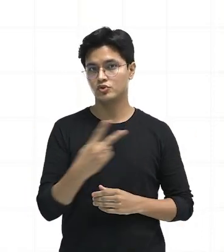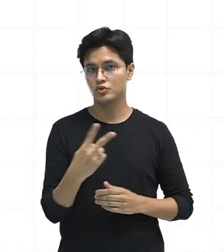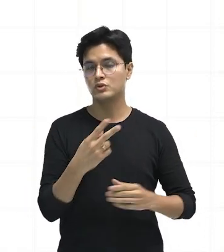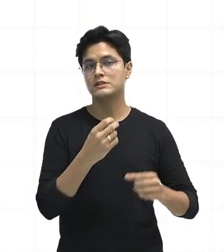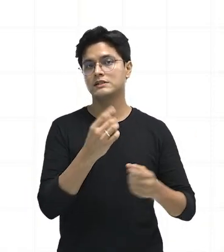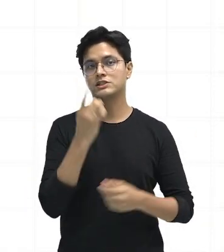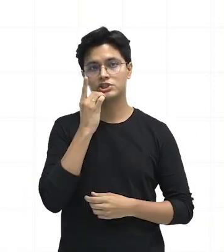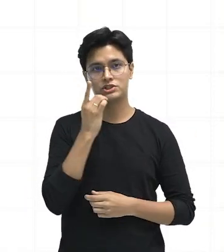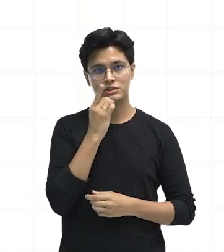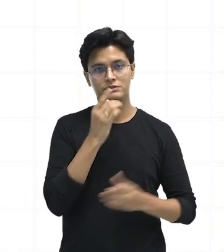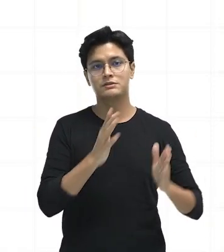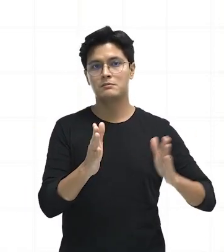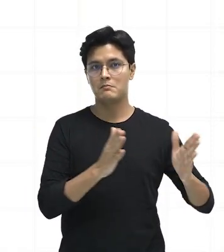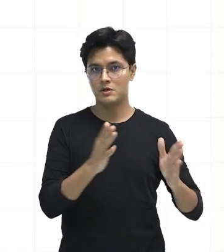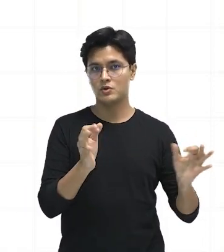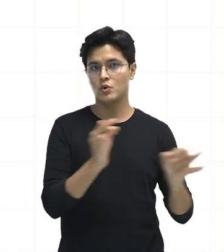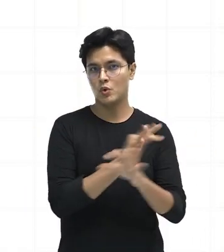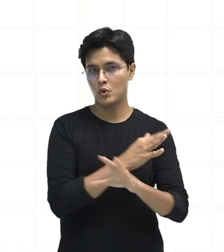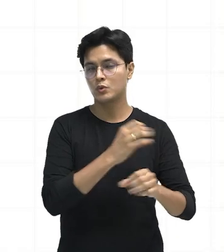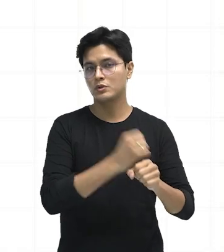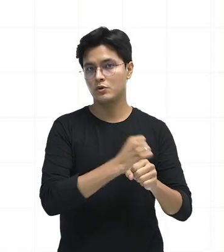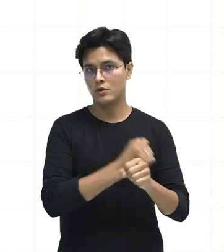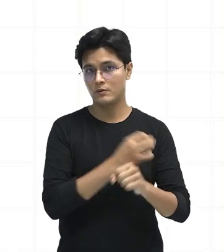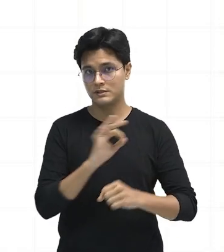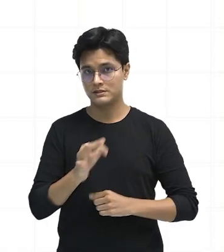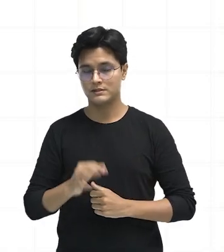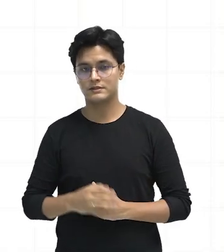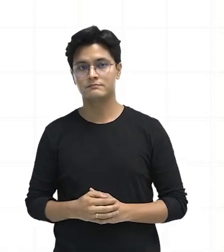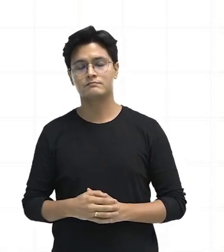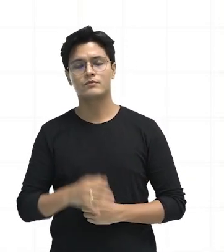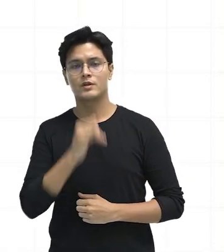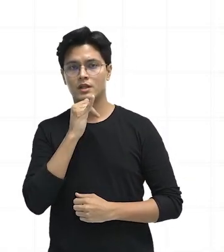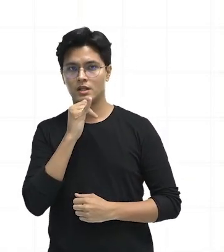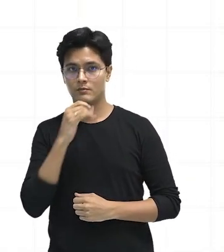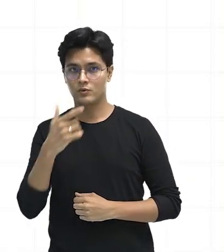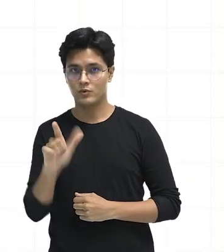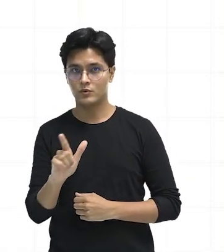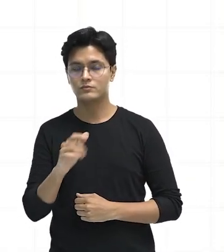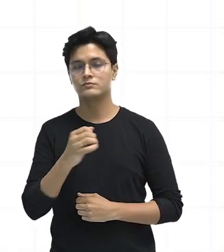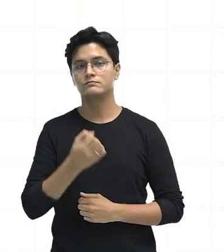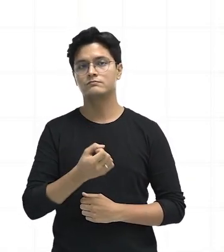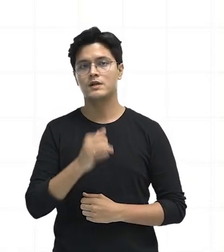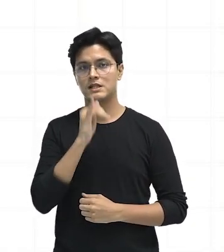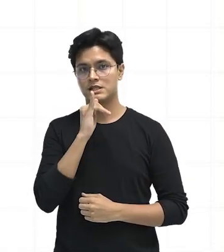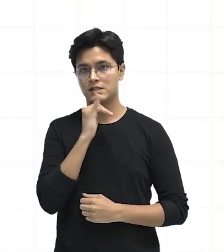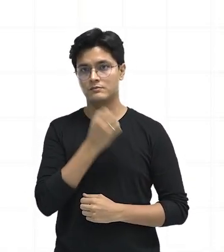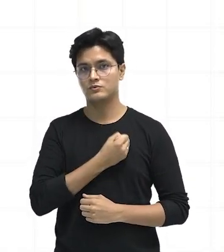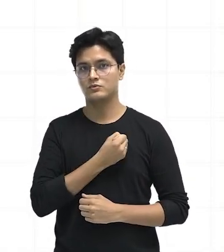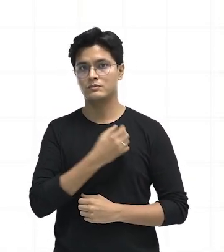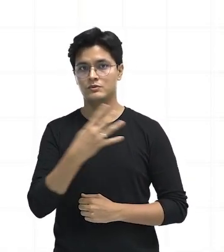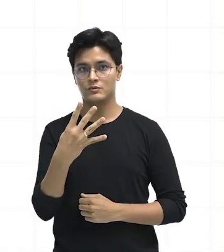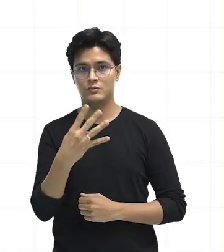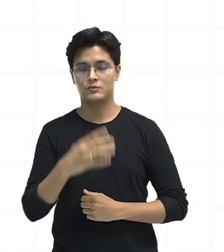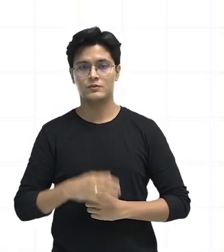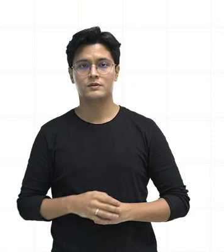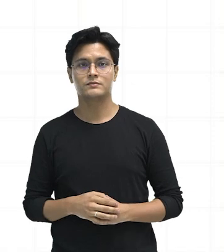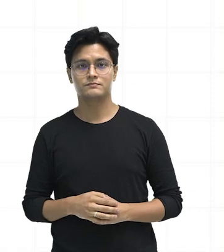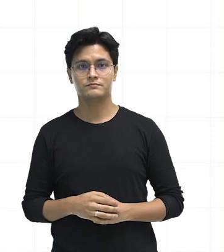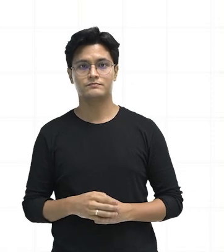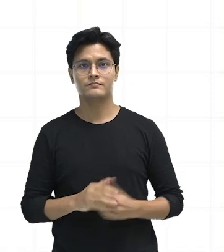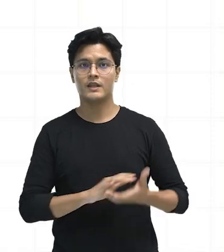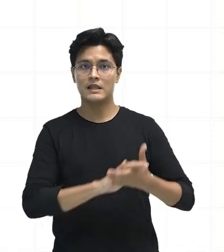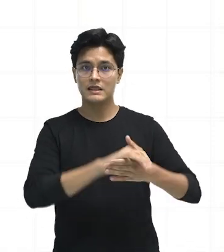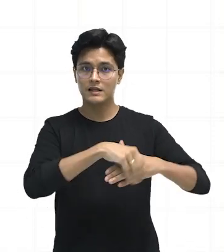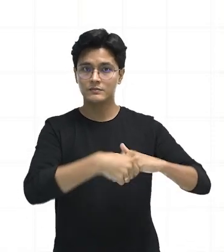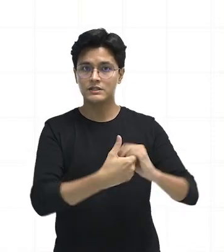menor. Belezinha? Mais um exemplo. Vamos lá, exemplo 4. Durante a produção de sabonete líquido para